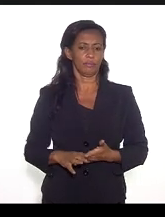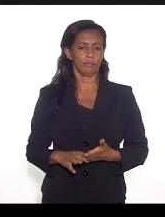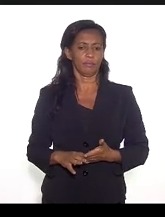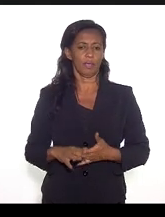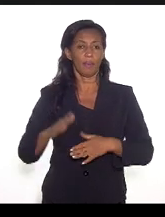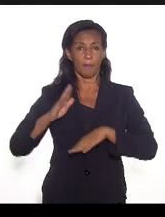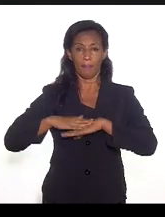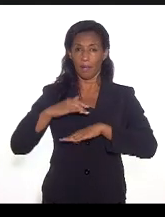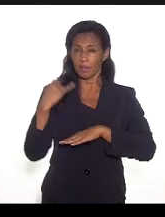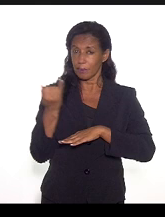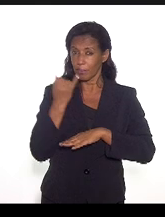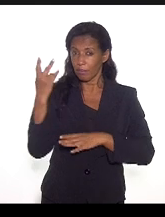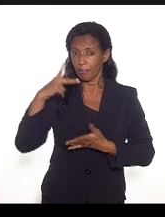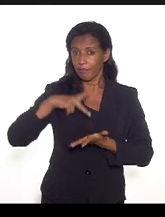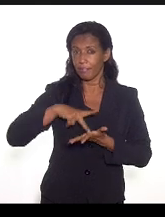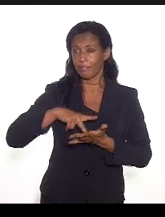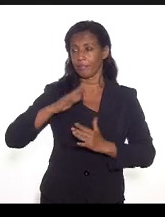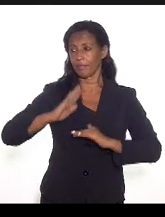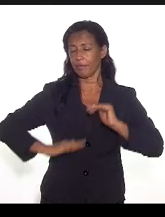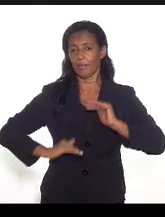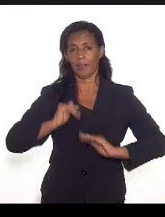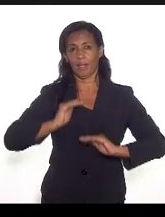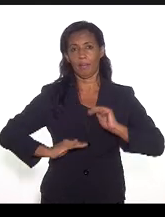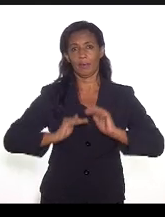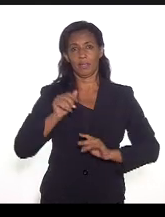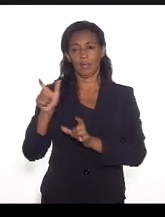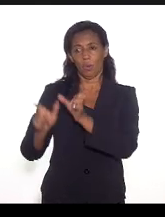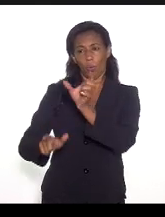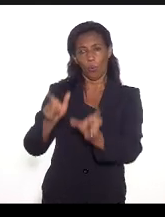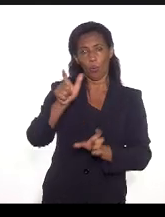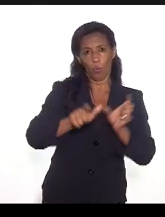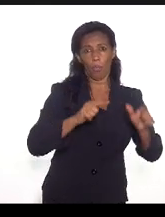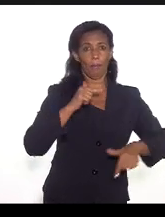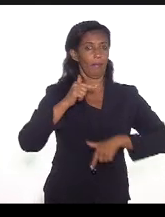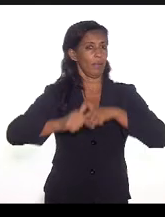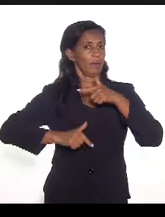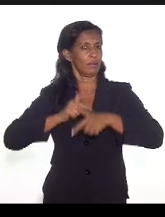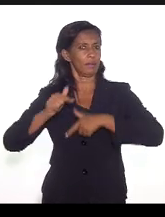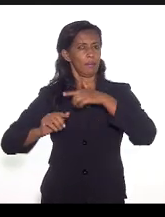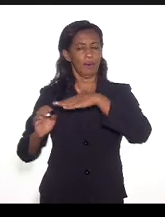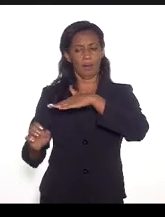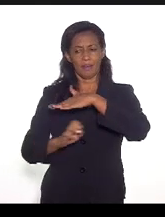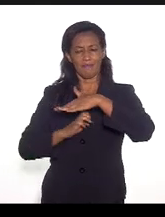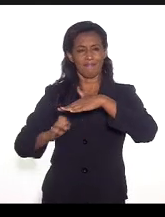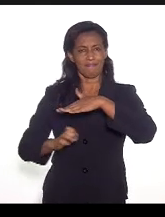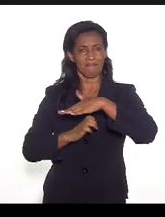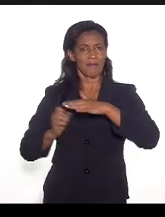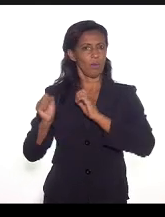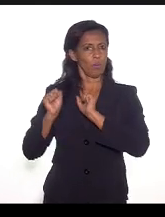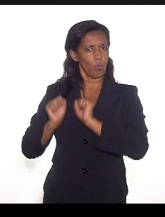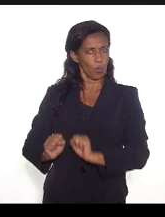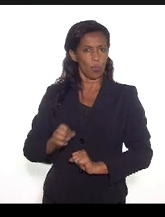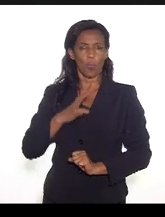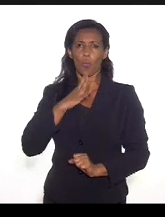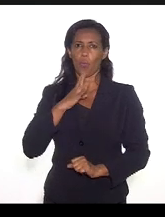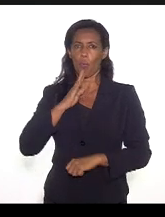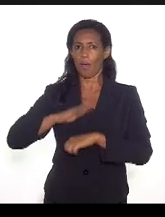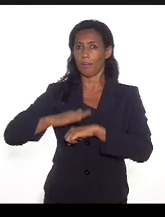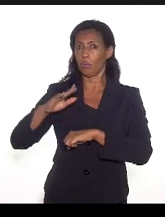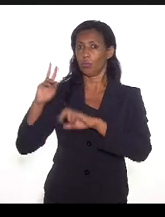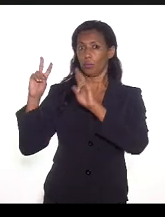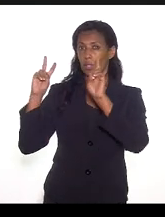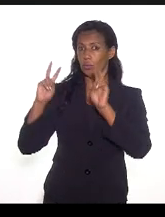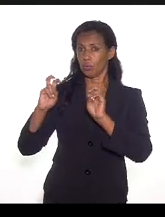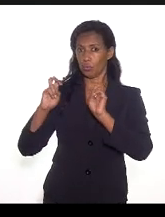importante mesmo, é a capacitação do nosso pessoal para atuar com empresas poderosas que conhecem bastante o seu assunto.